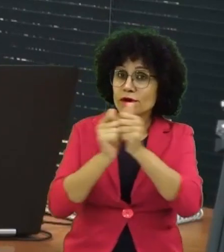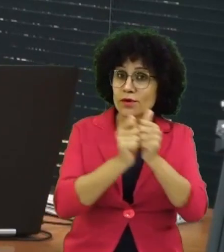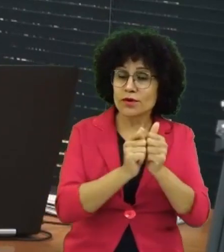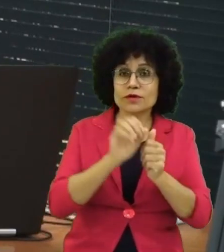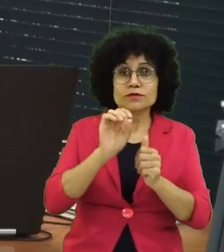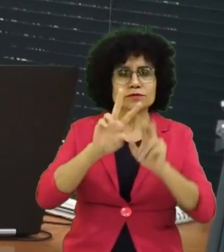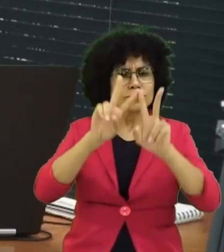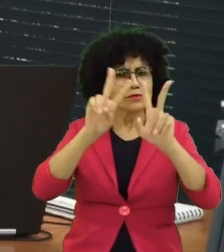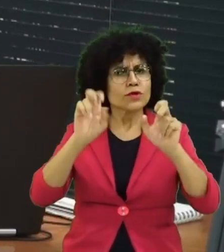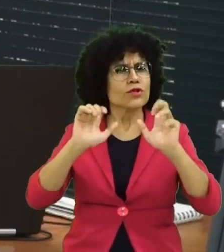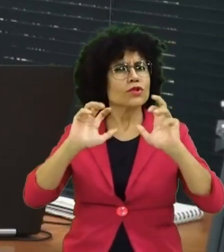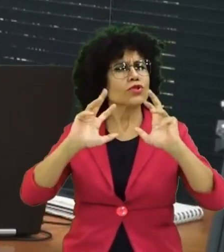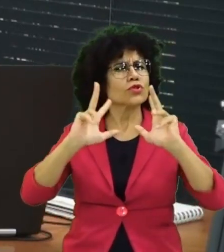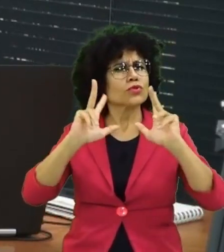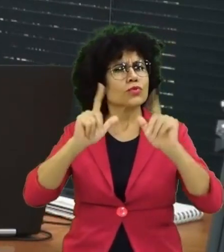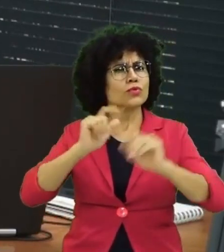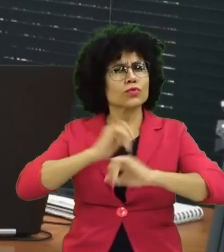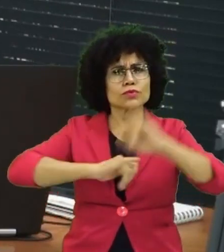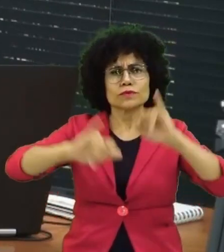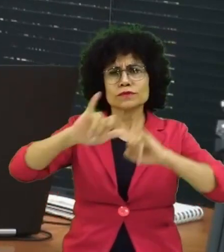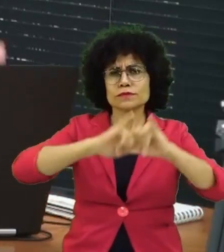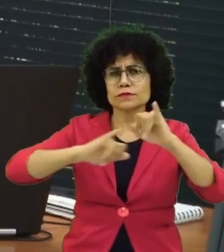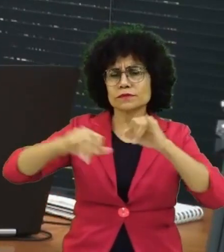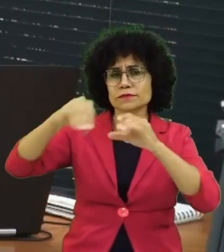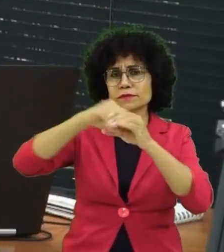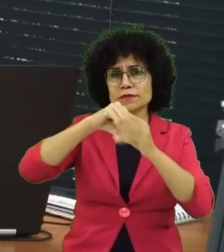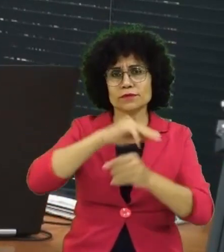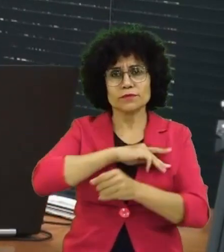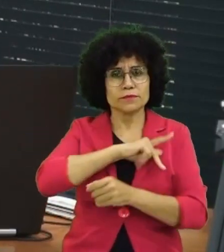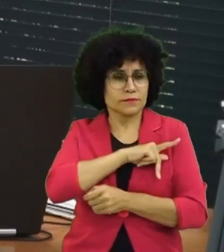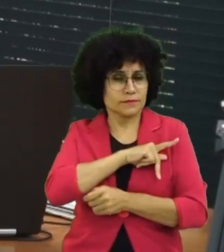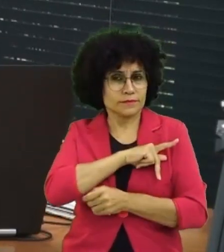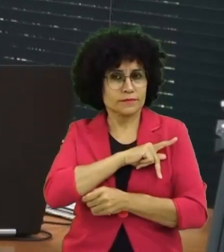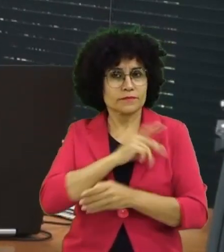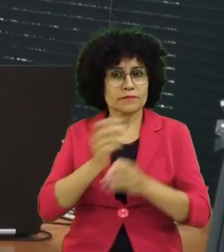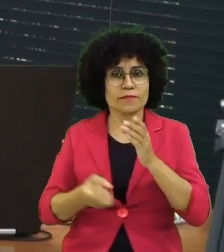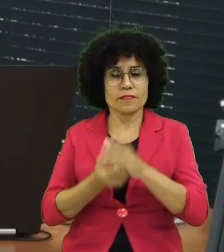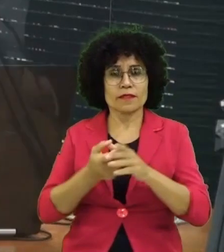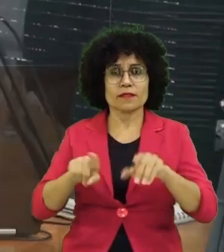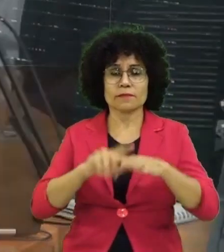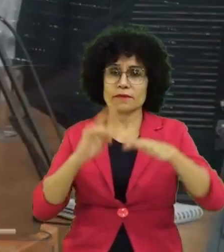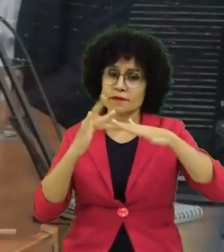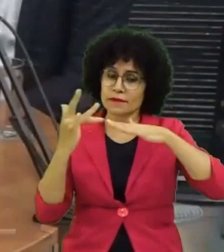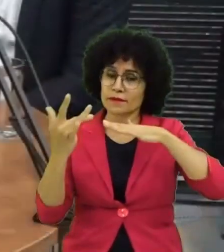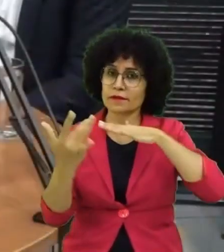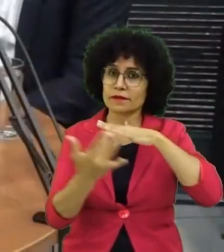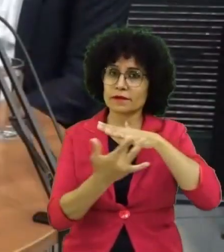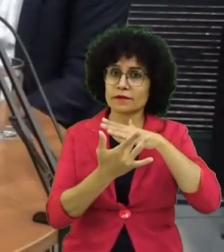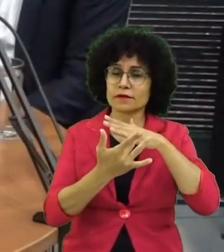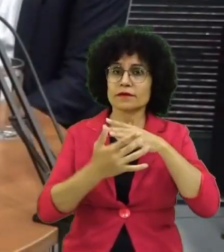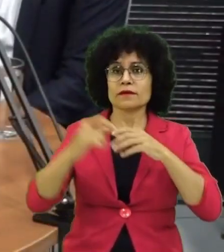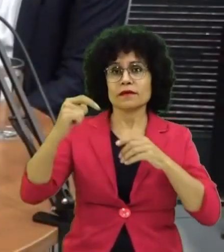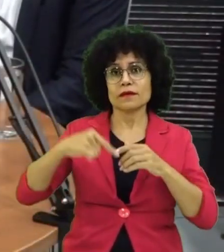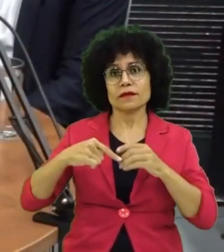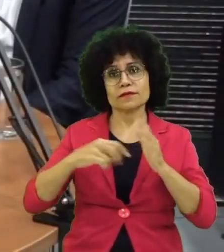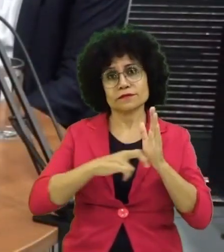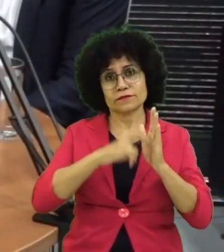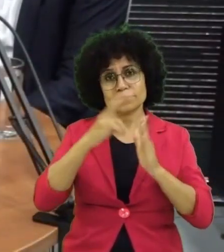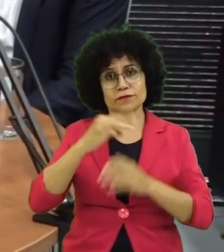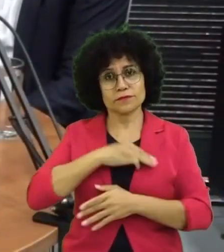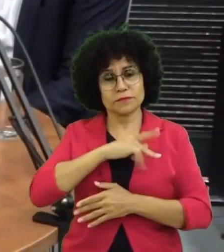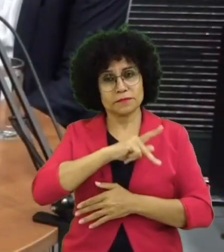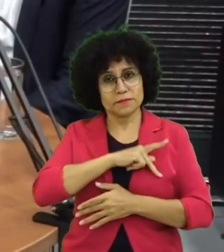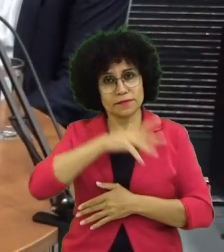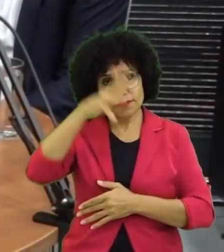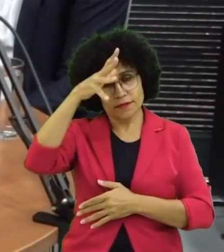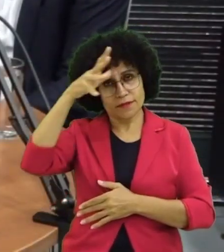só esta, mas todas as notícias relacionadas à atuação do Ministério Público em nossas redes sociais. Este foi o Vozes do MPMT,